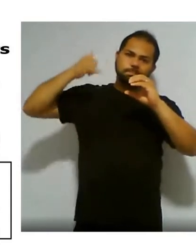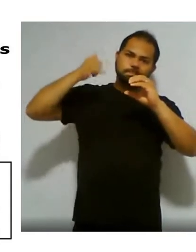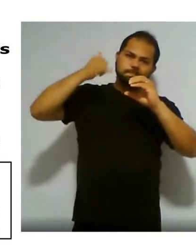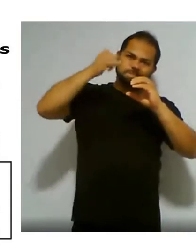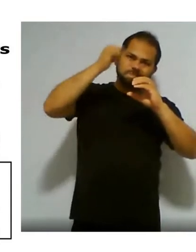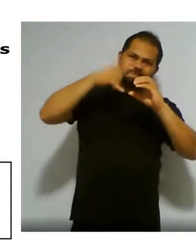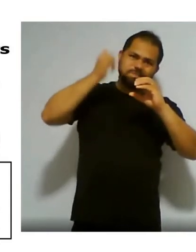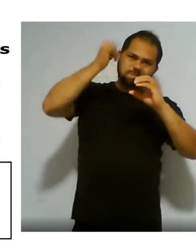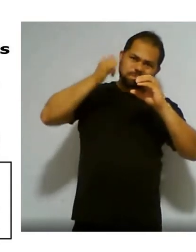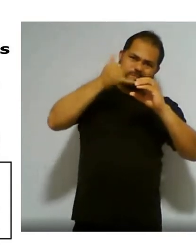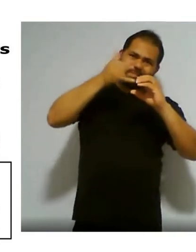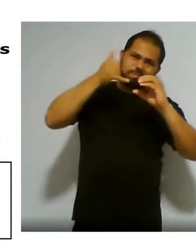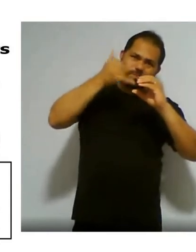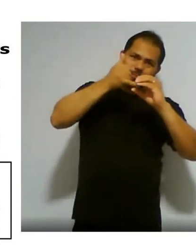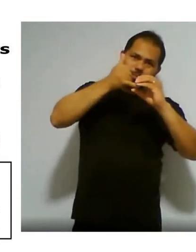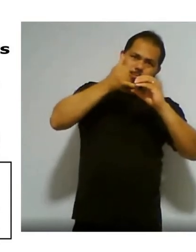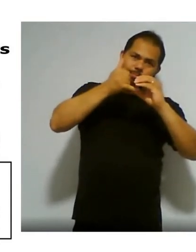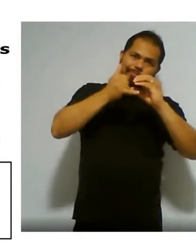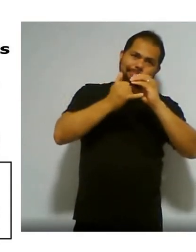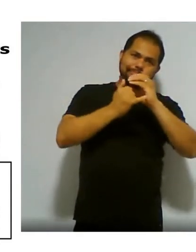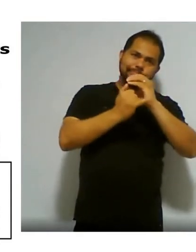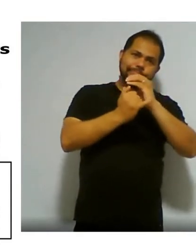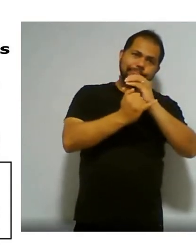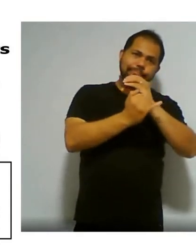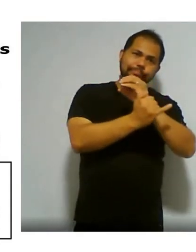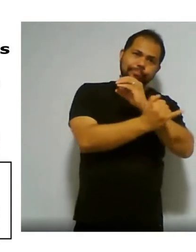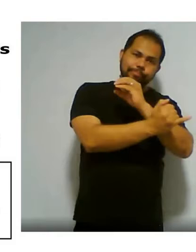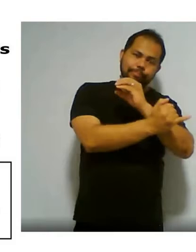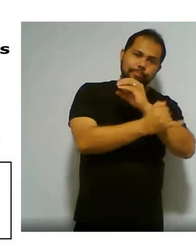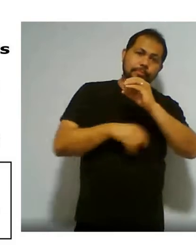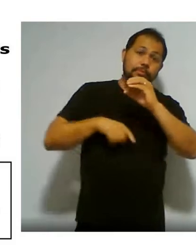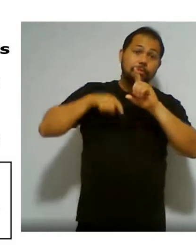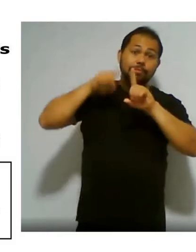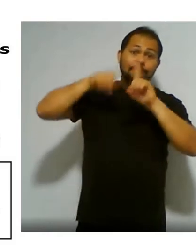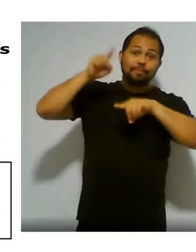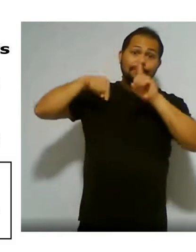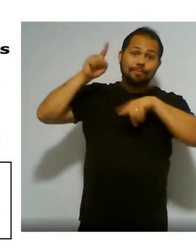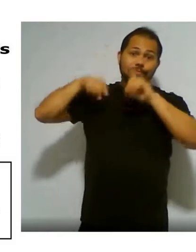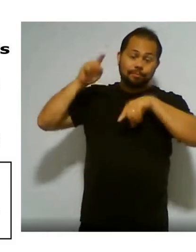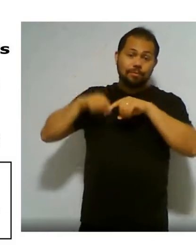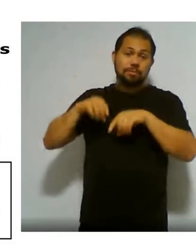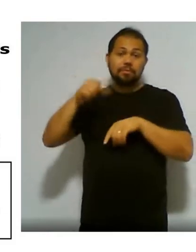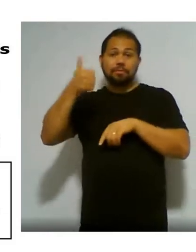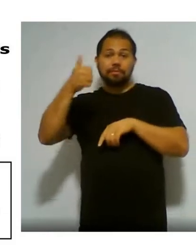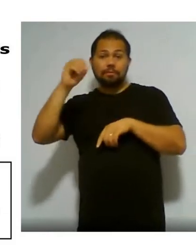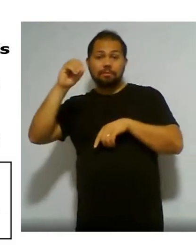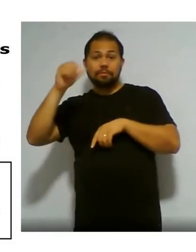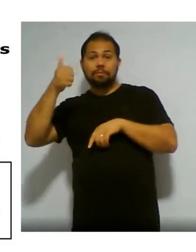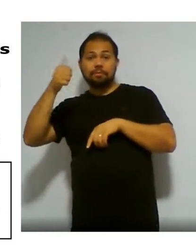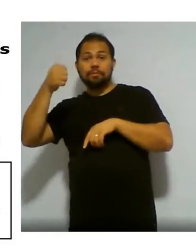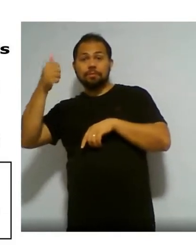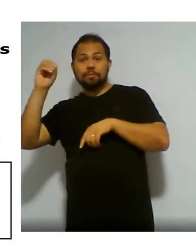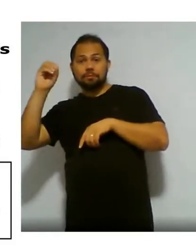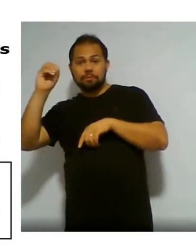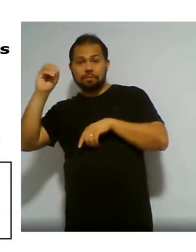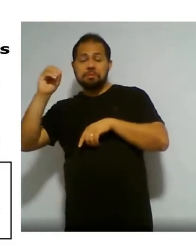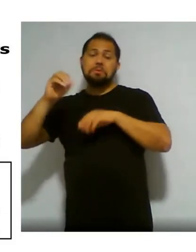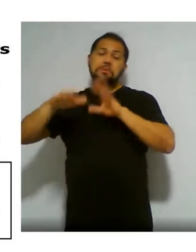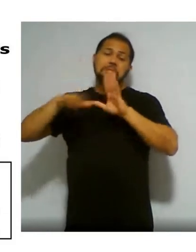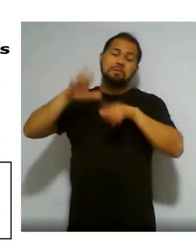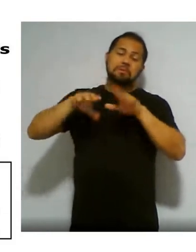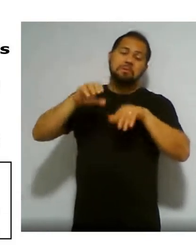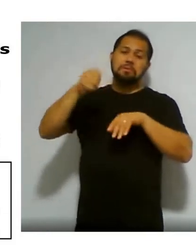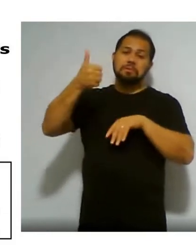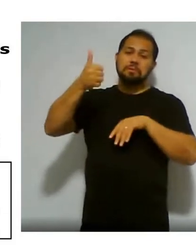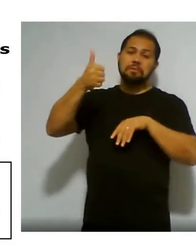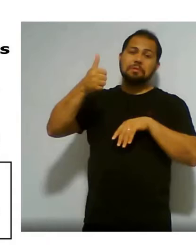oscila 127, às vezes chega a 110, vem com ruído, e aí ele vai fazer toda essa preparação do sinal elétrico